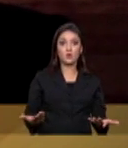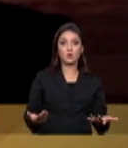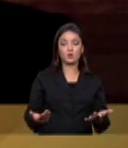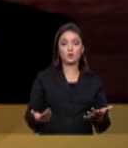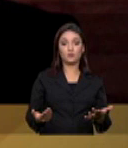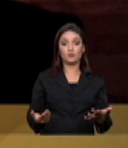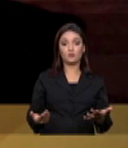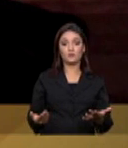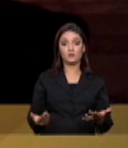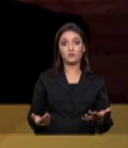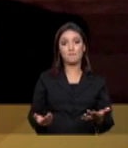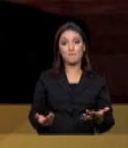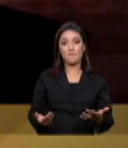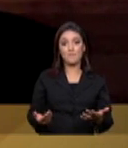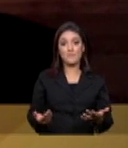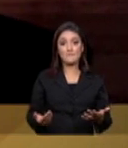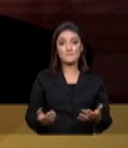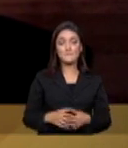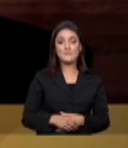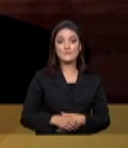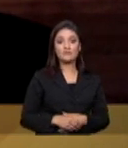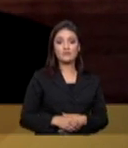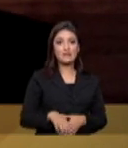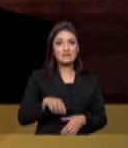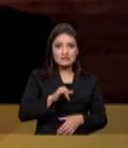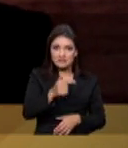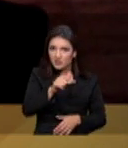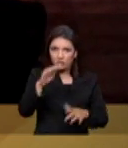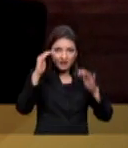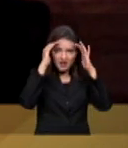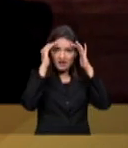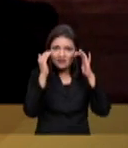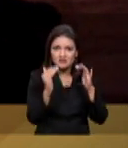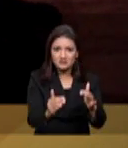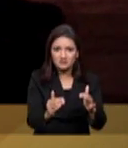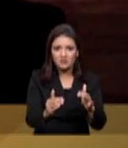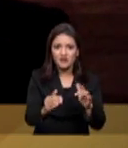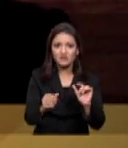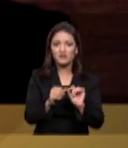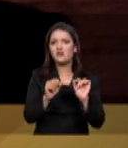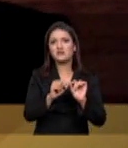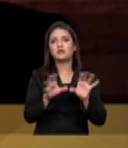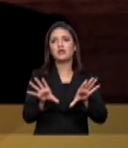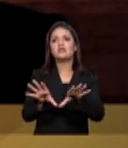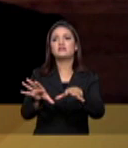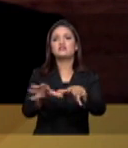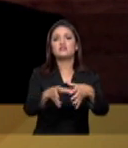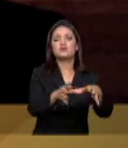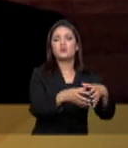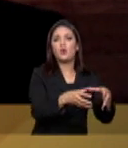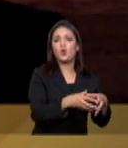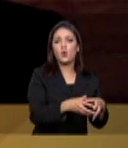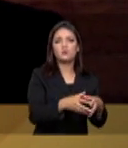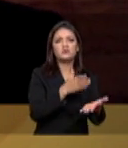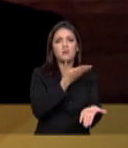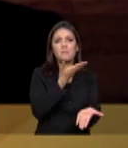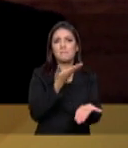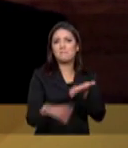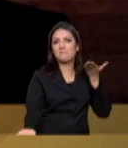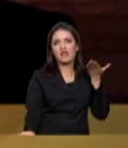caso contrário fechar ali a esses grupos a porta para um exercício